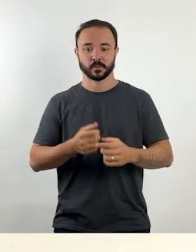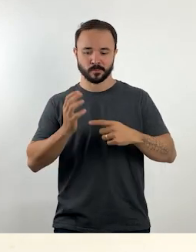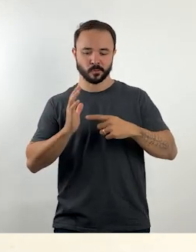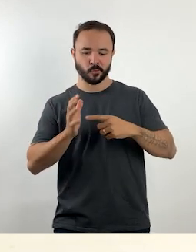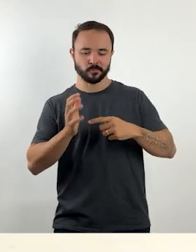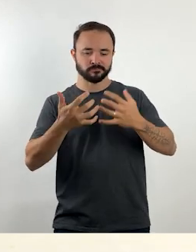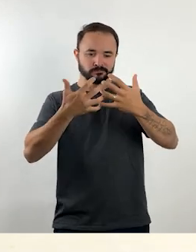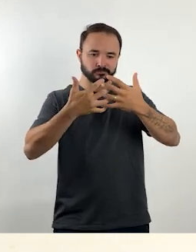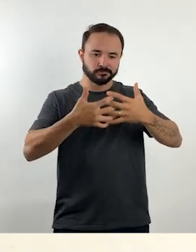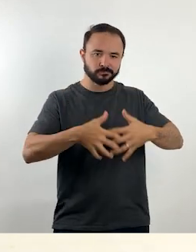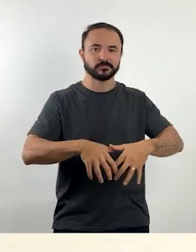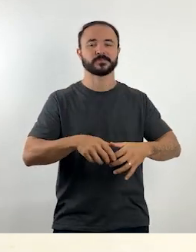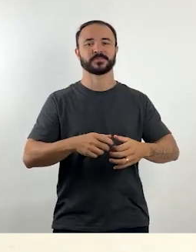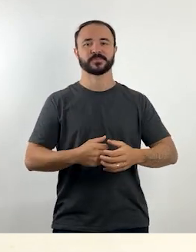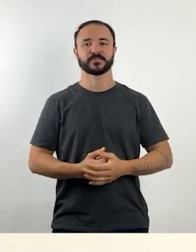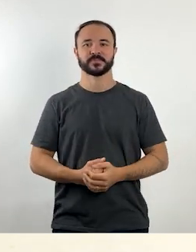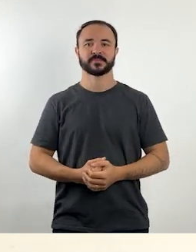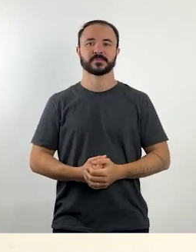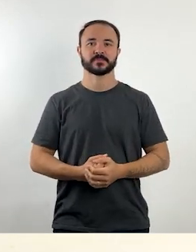motor, no meu robô.